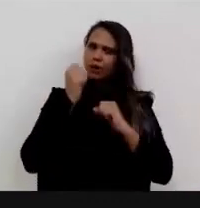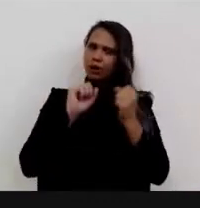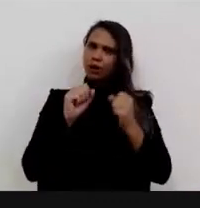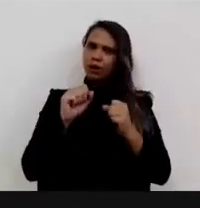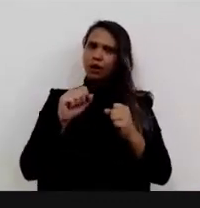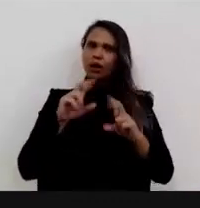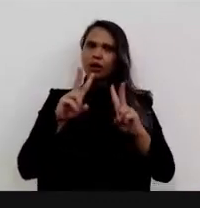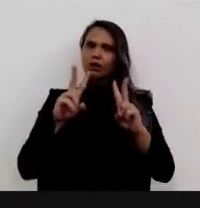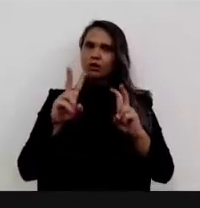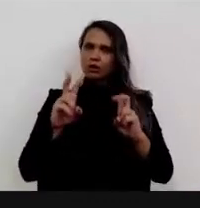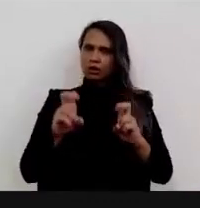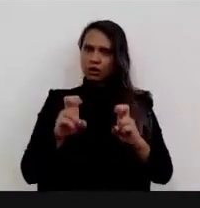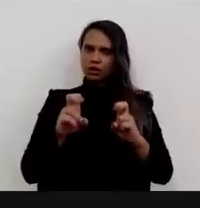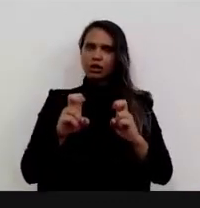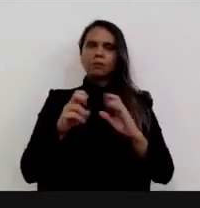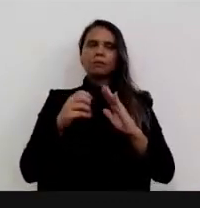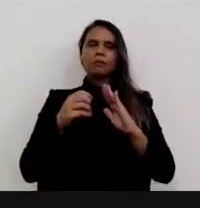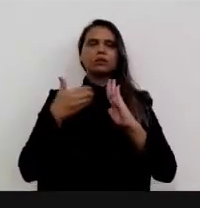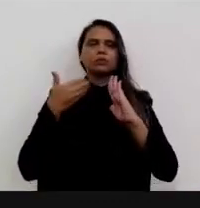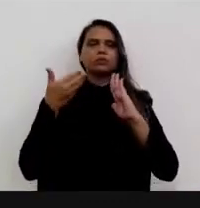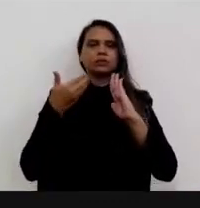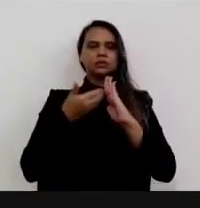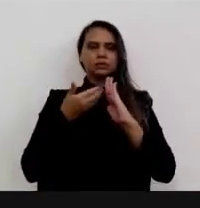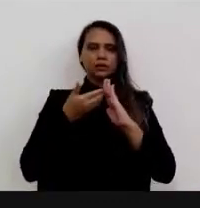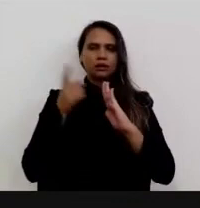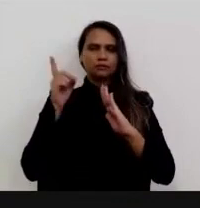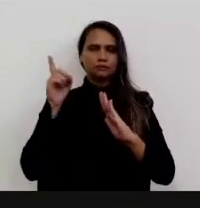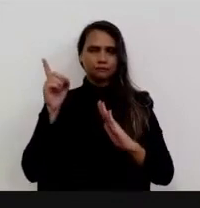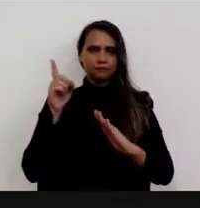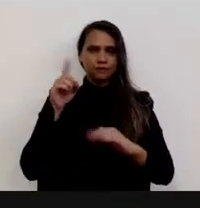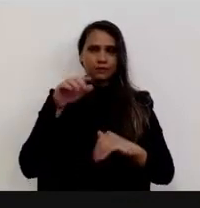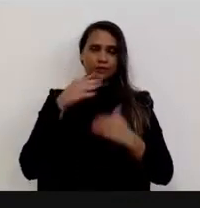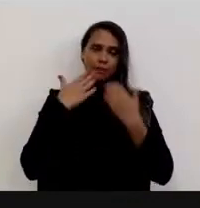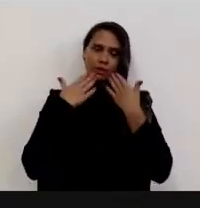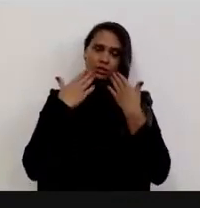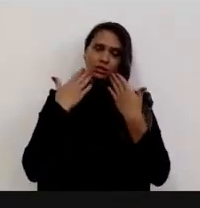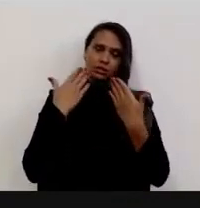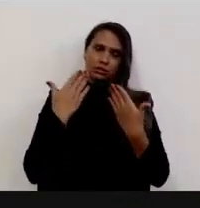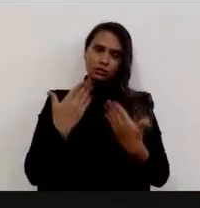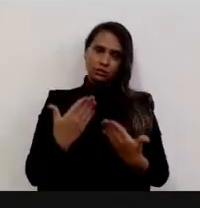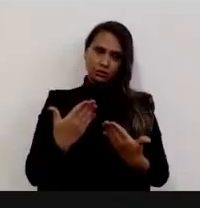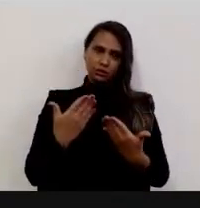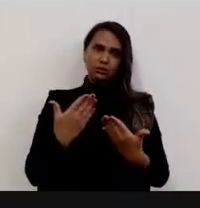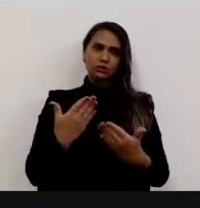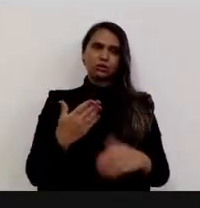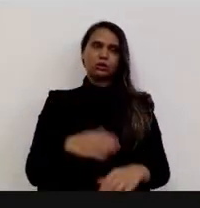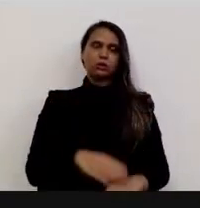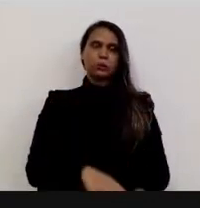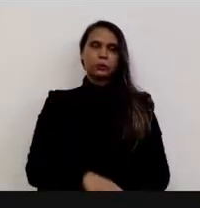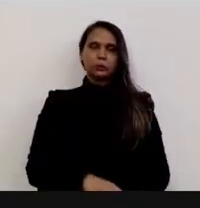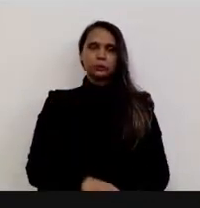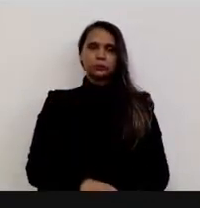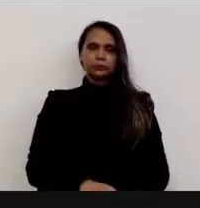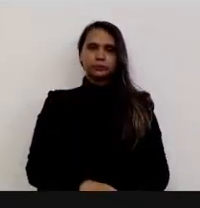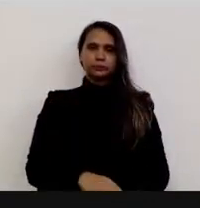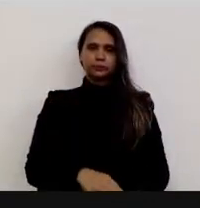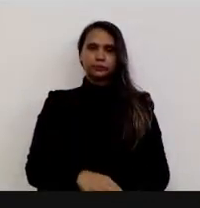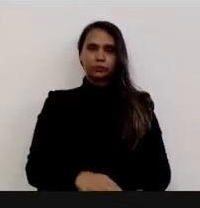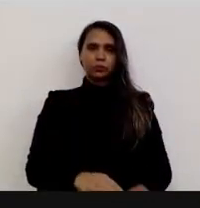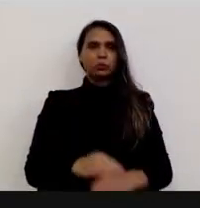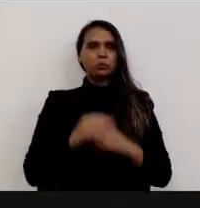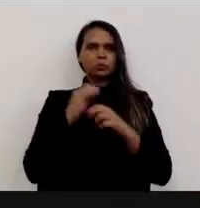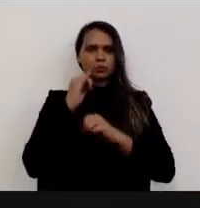Federal. Será apresentado por Rubens Vasconcelos Terra Neto. O segundo, Automação de Processos